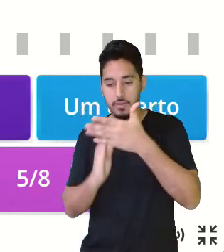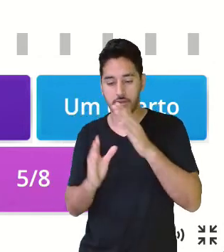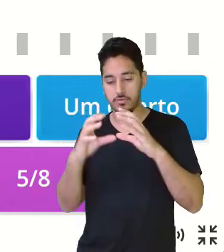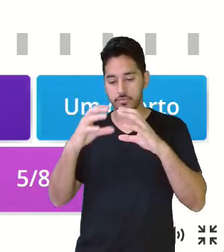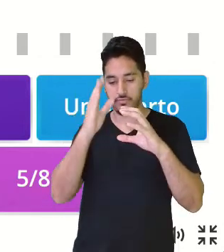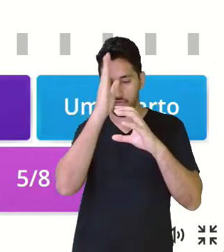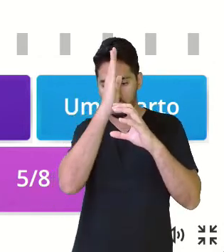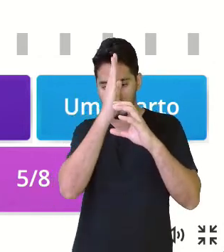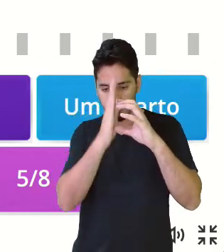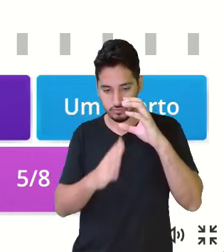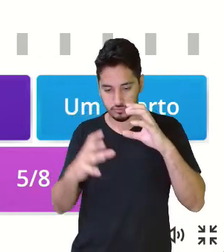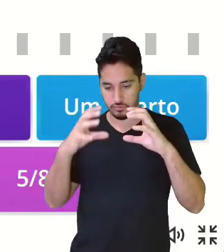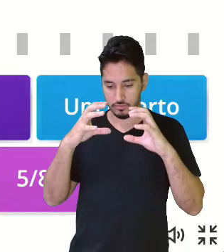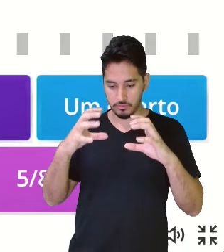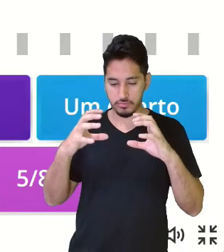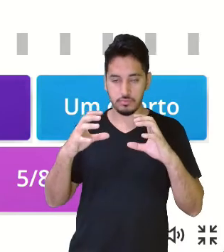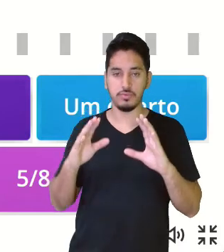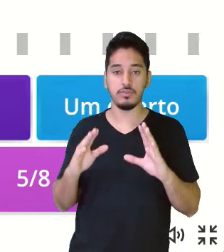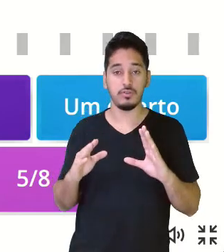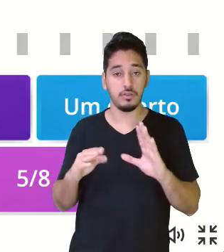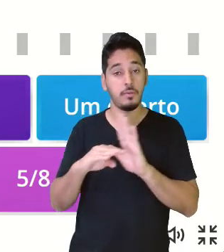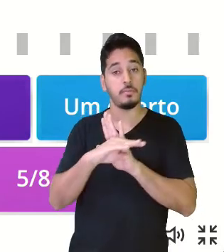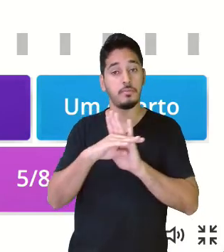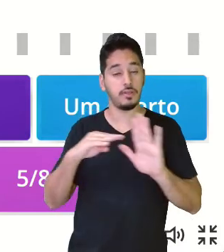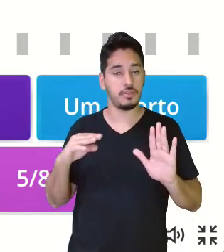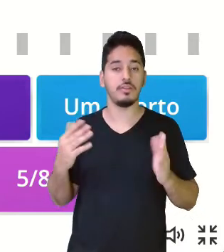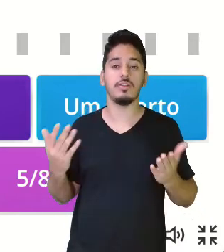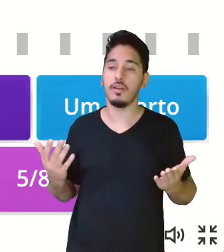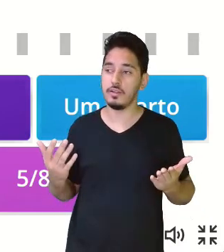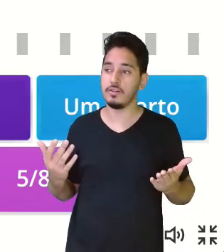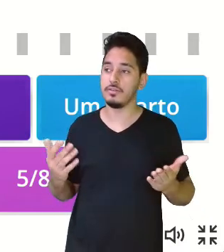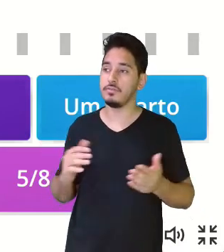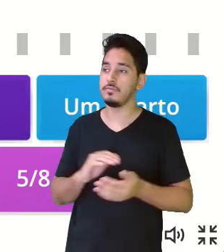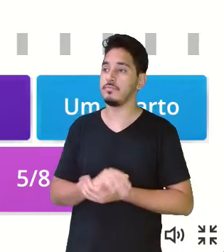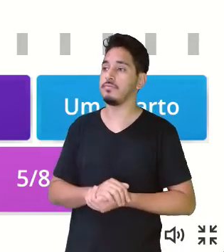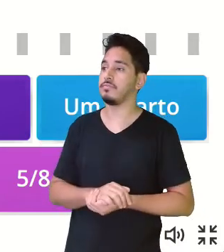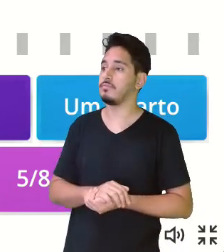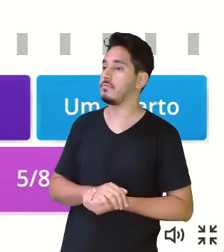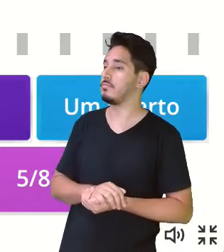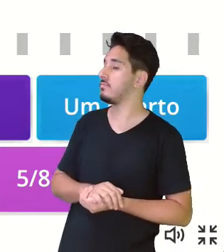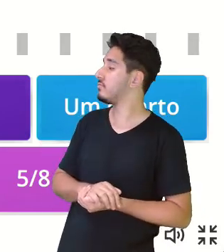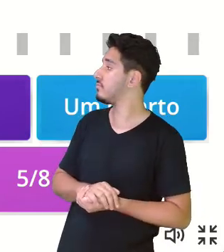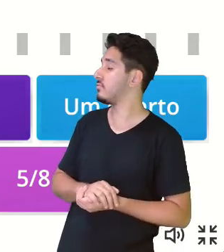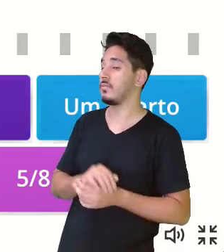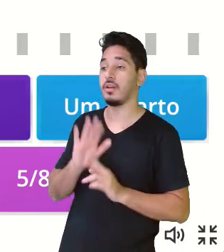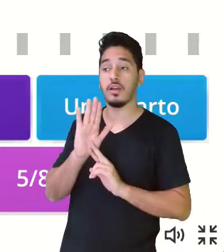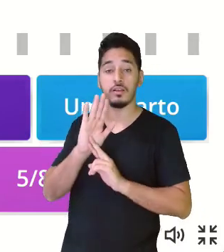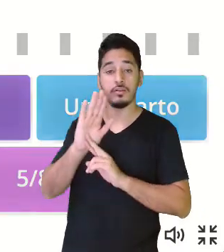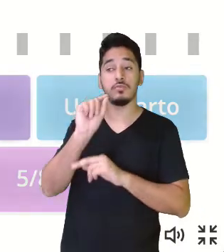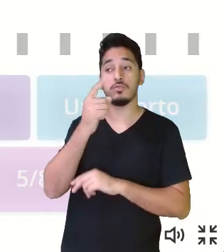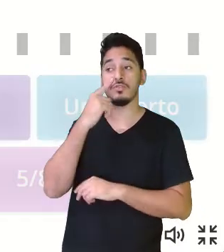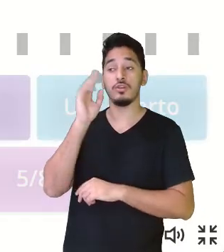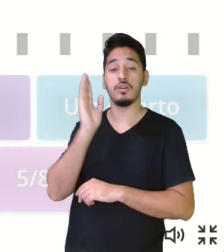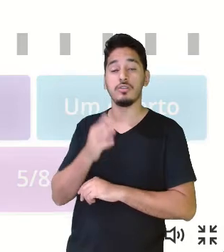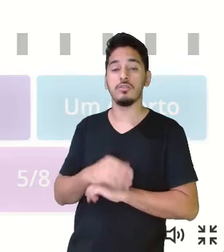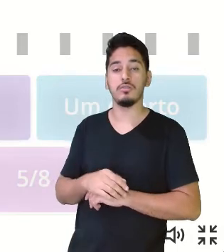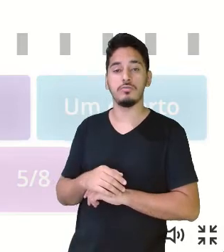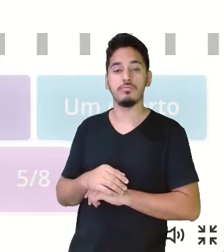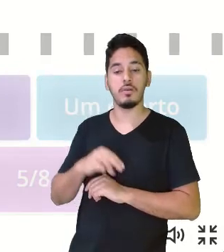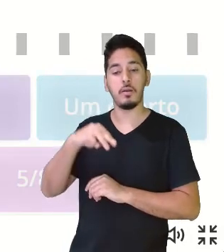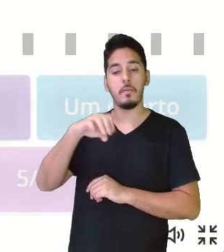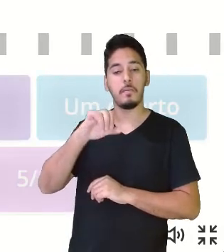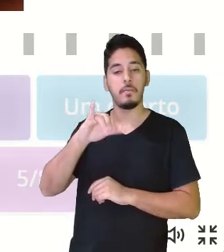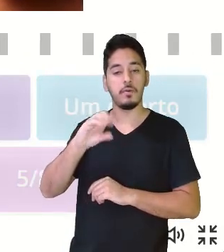foi dividida na metade. Beleza? Então, a resposta tá aqui, ó.